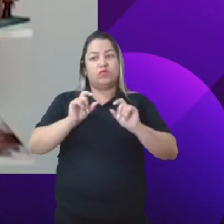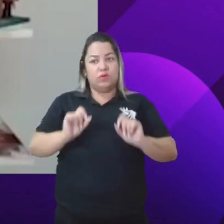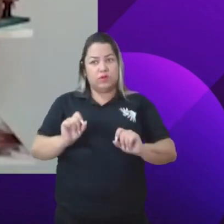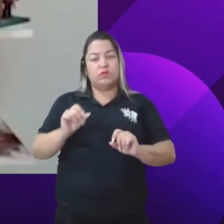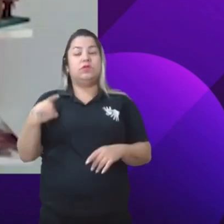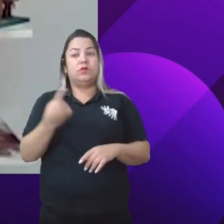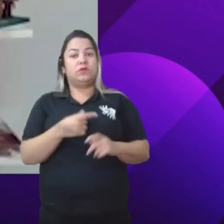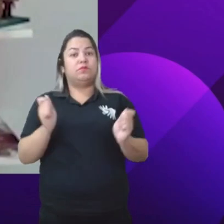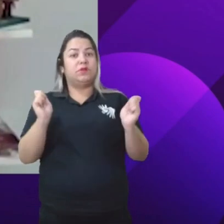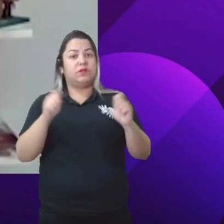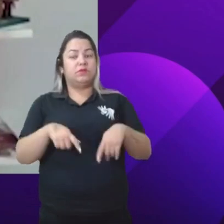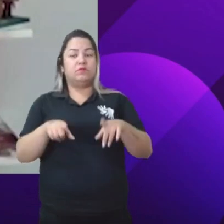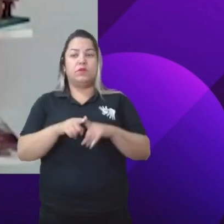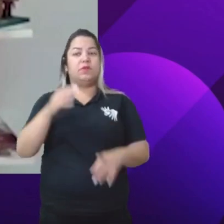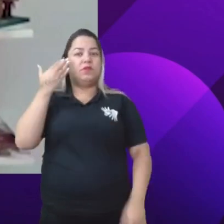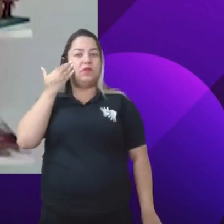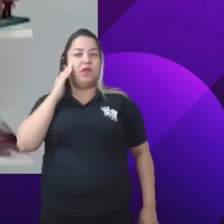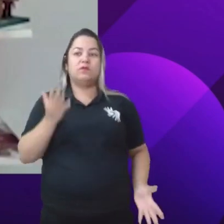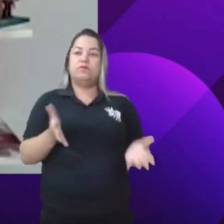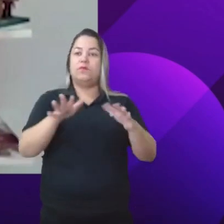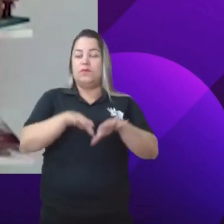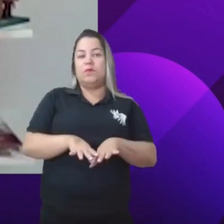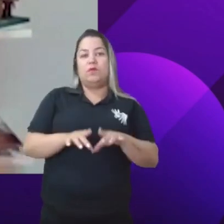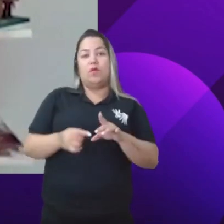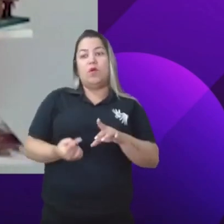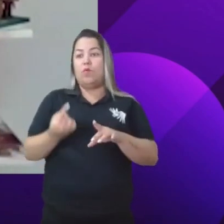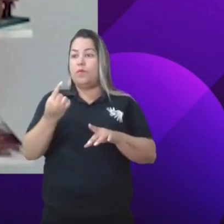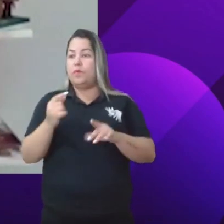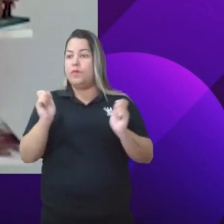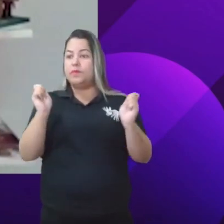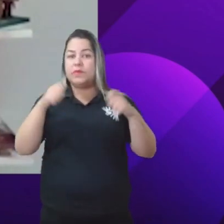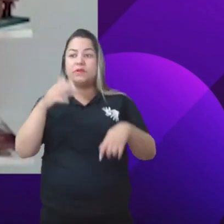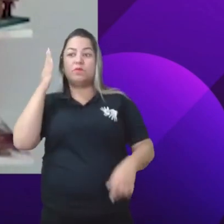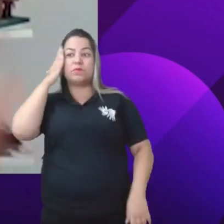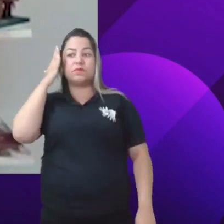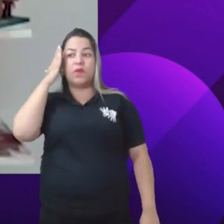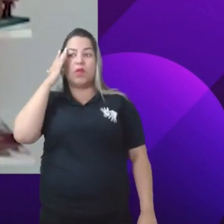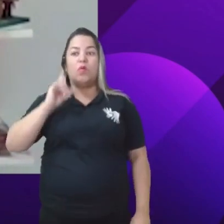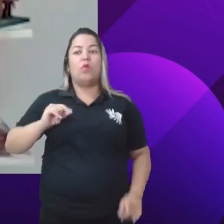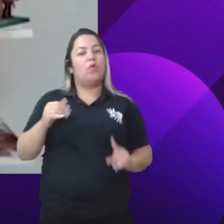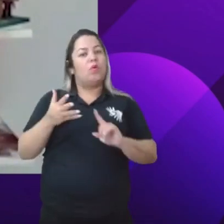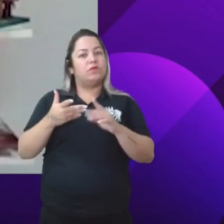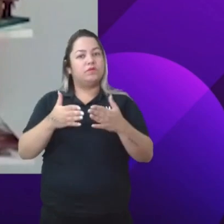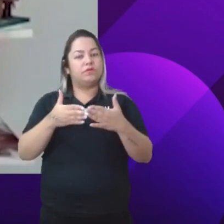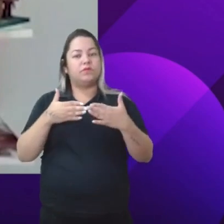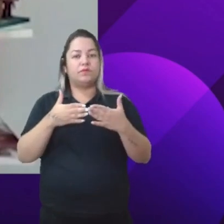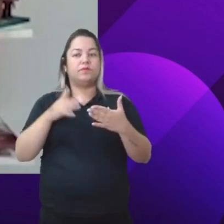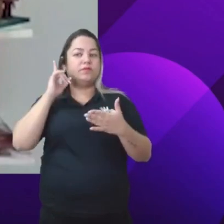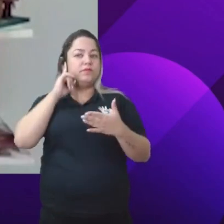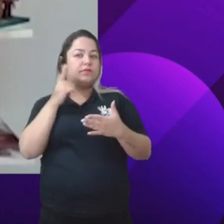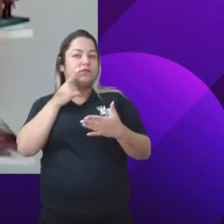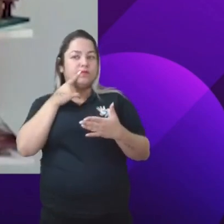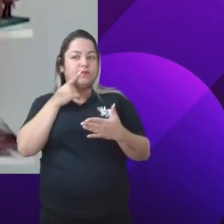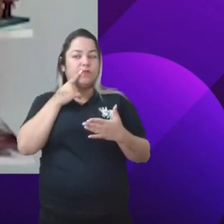né, individual. Ao invés de entender a acessibilidade como uma via de mão única, também saber quais são as demandas da população surda, porque